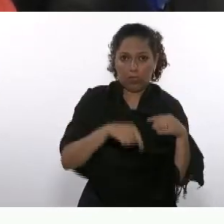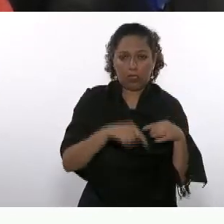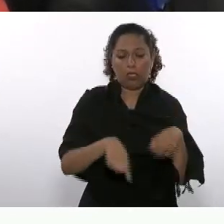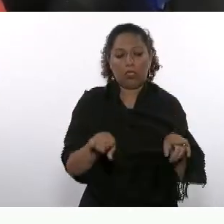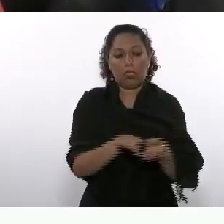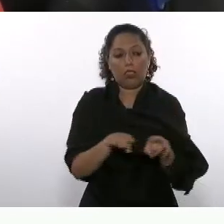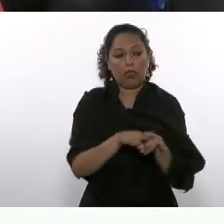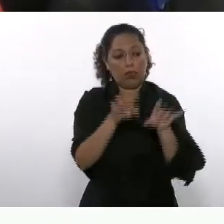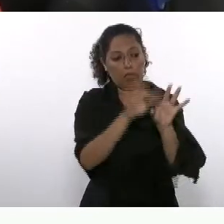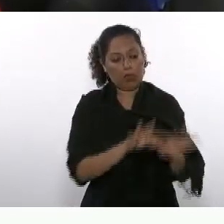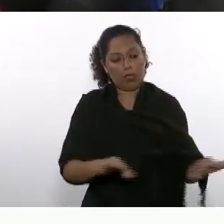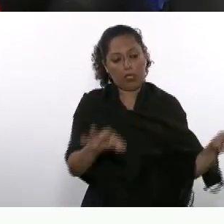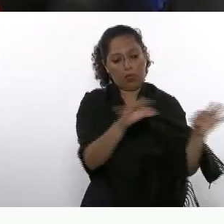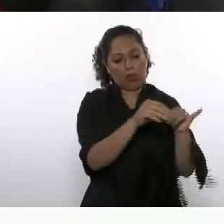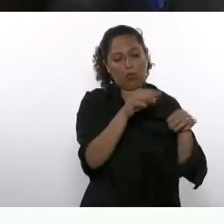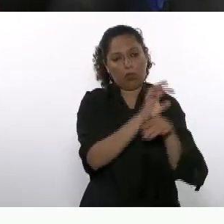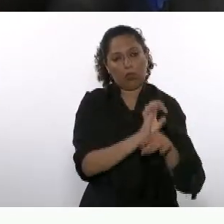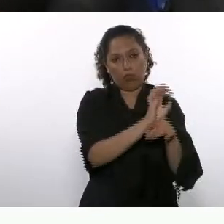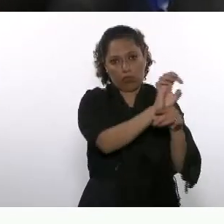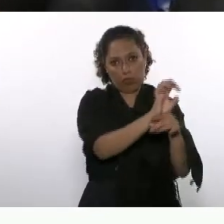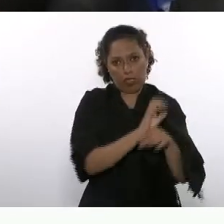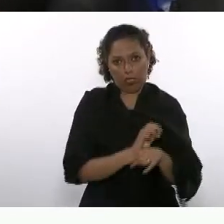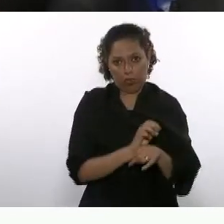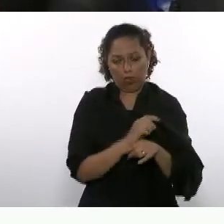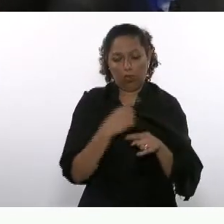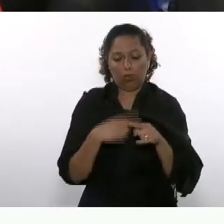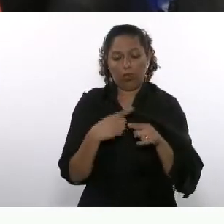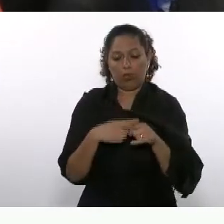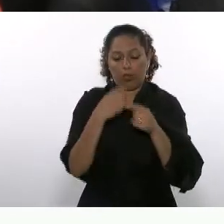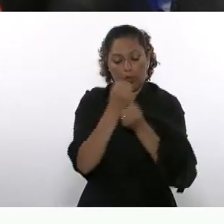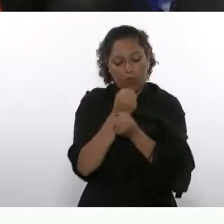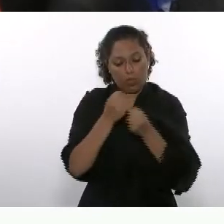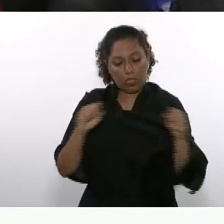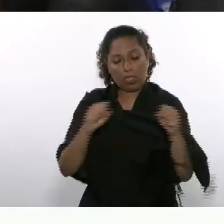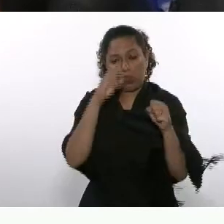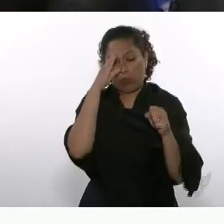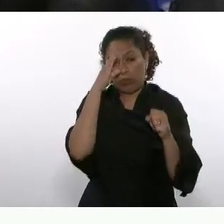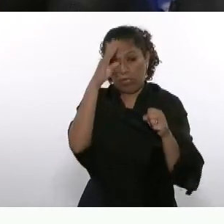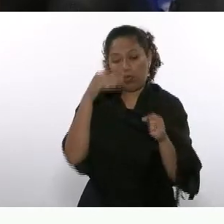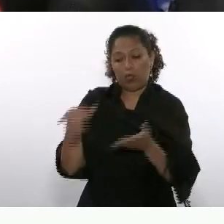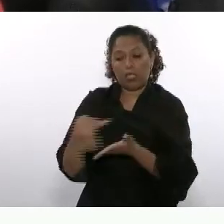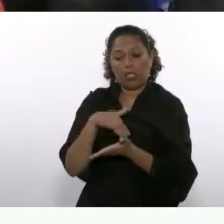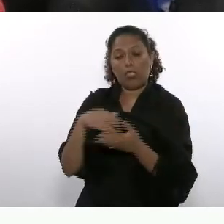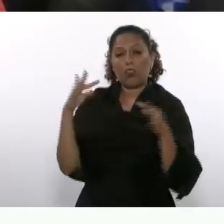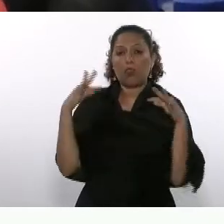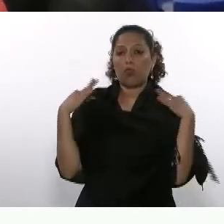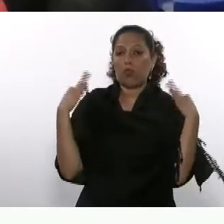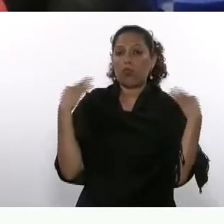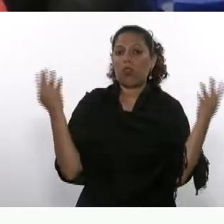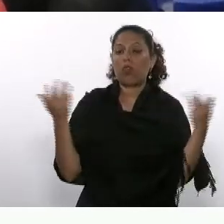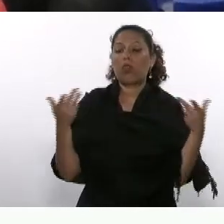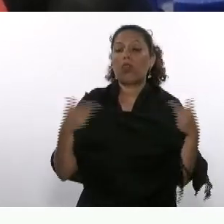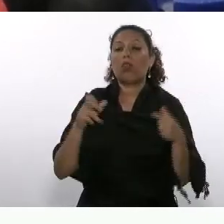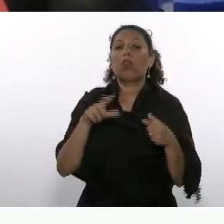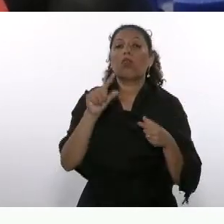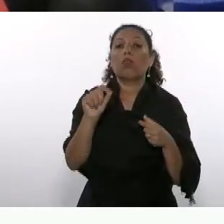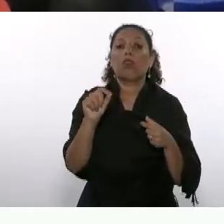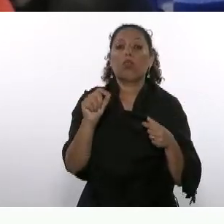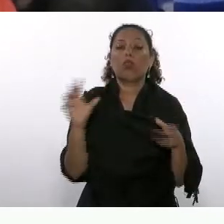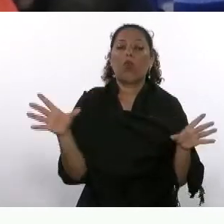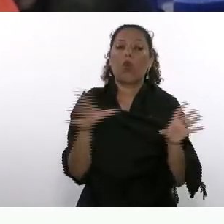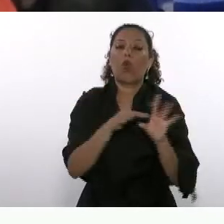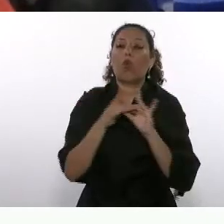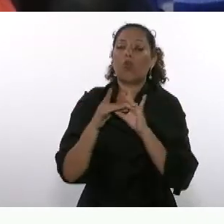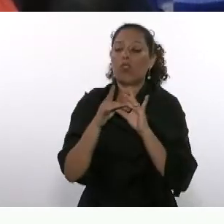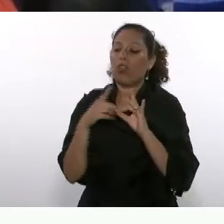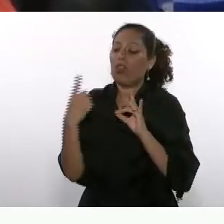para todo o Estado. O grande foco da Secretaria nesse momento é casar